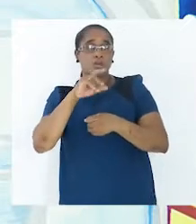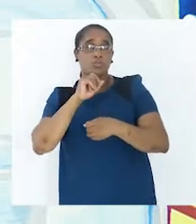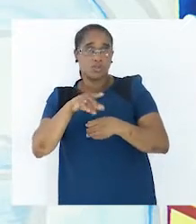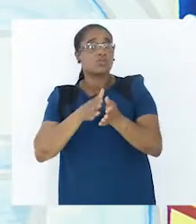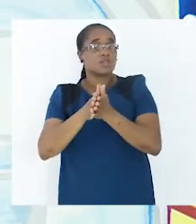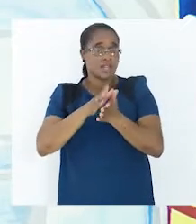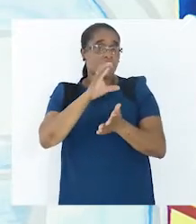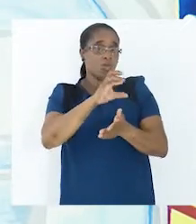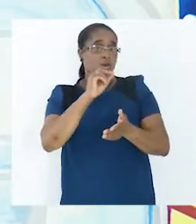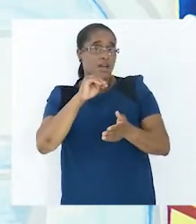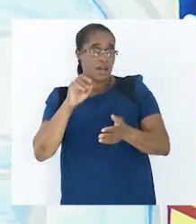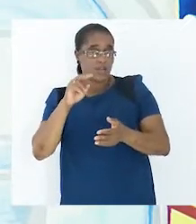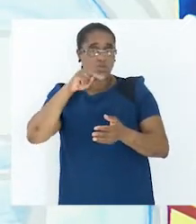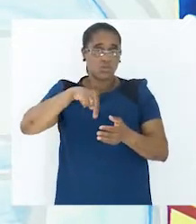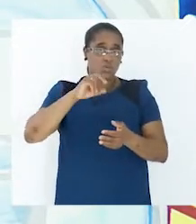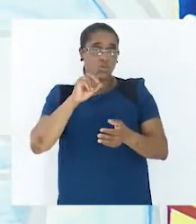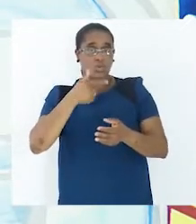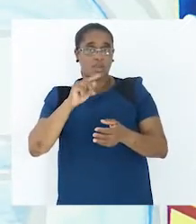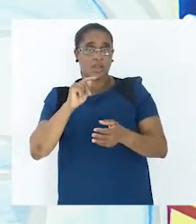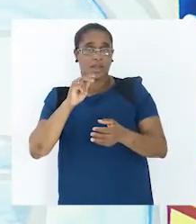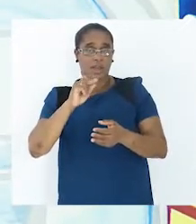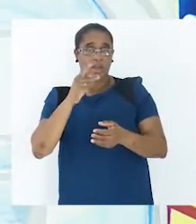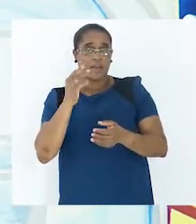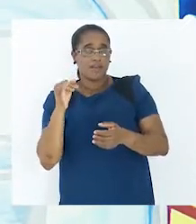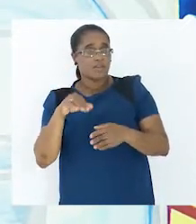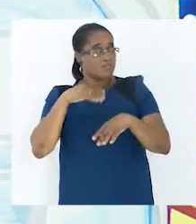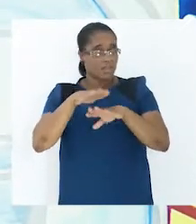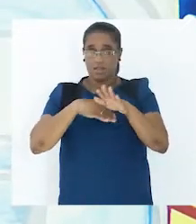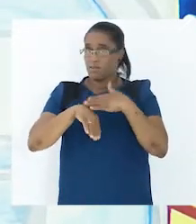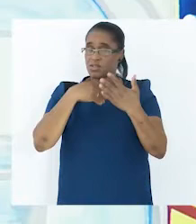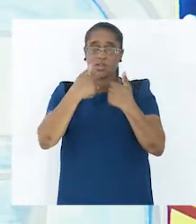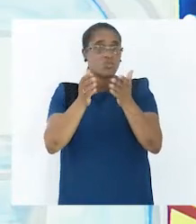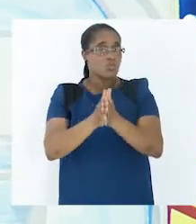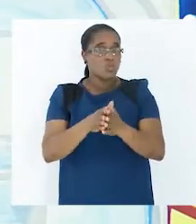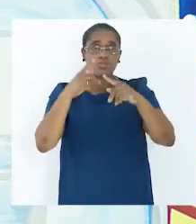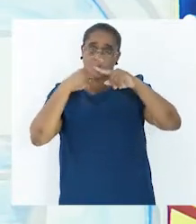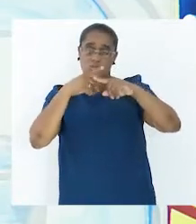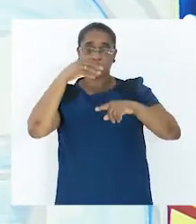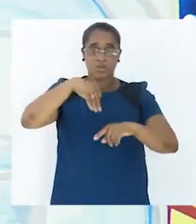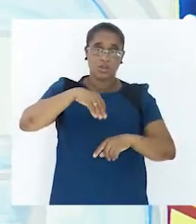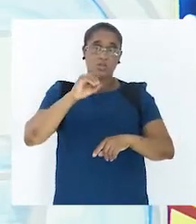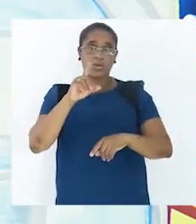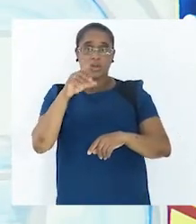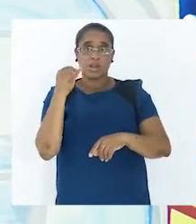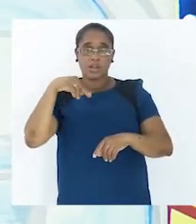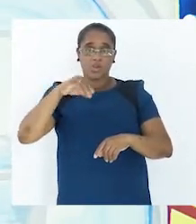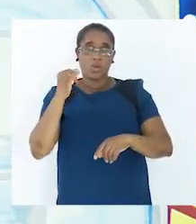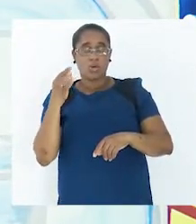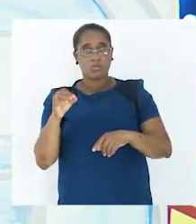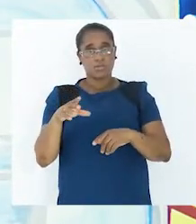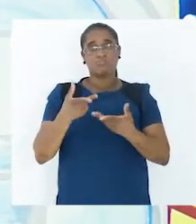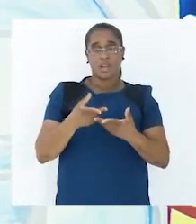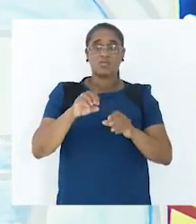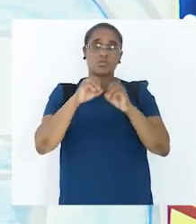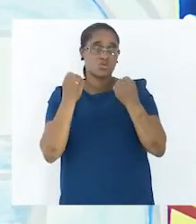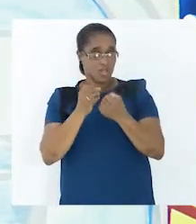notáveis, porque isto não se aplica, como podem ver, não se aplica a todas as multiplicações de polinômios, aos casos especiais sim, que são o quadrado